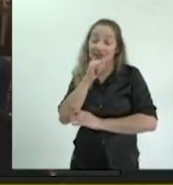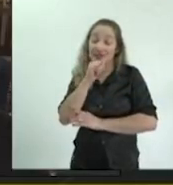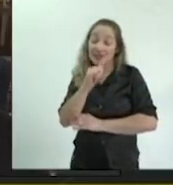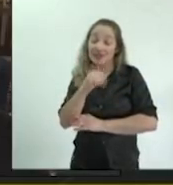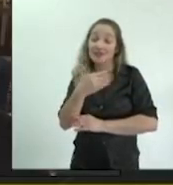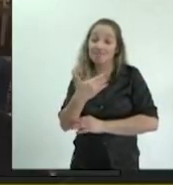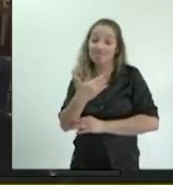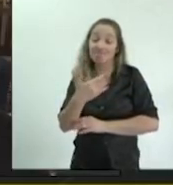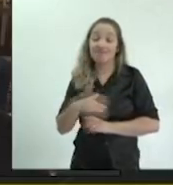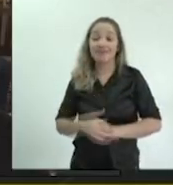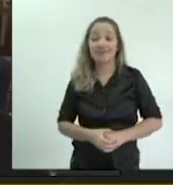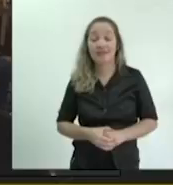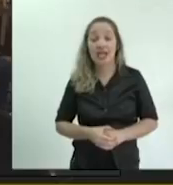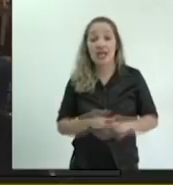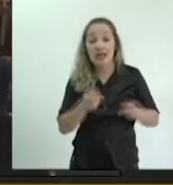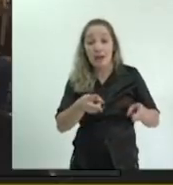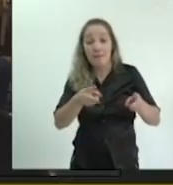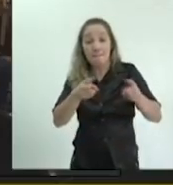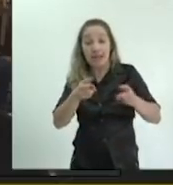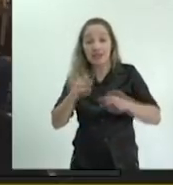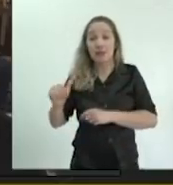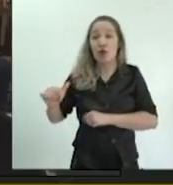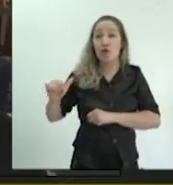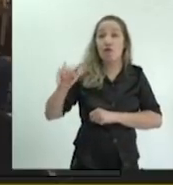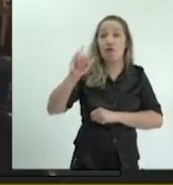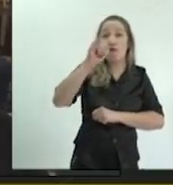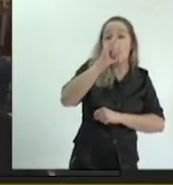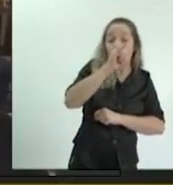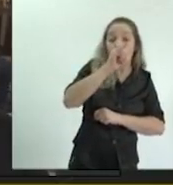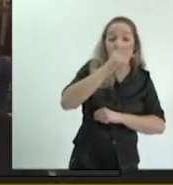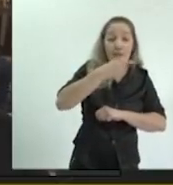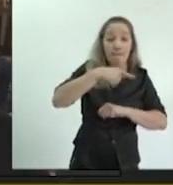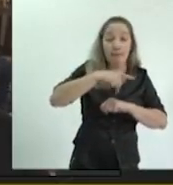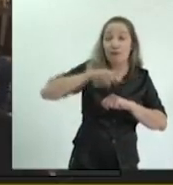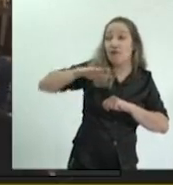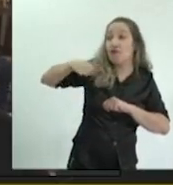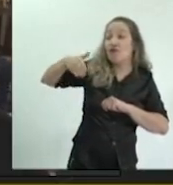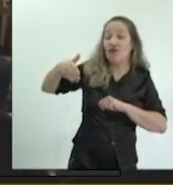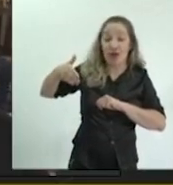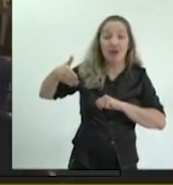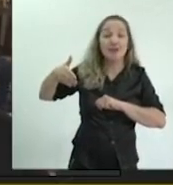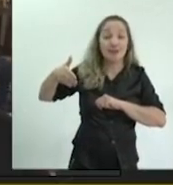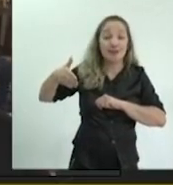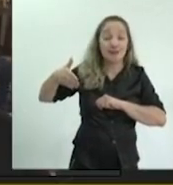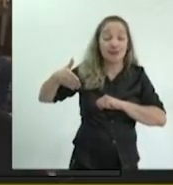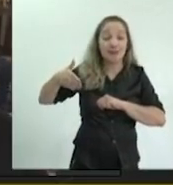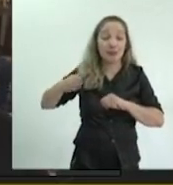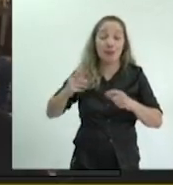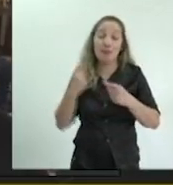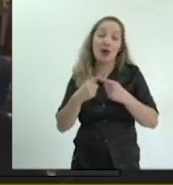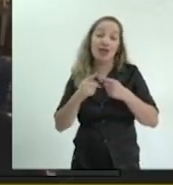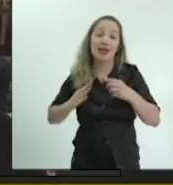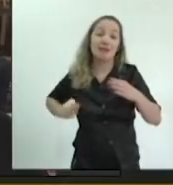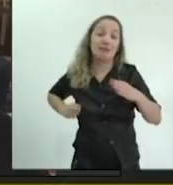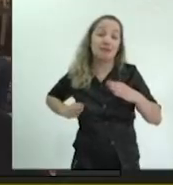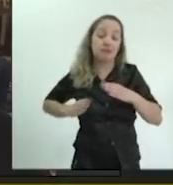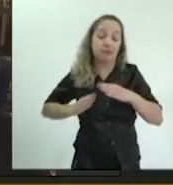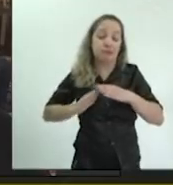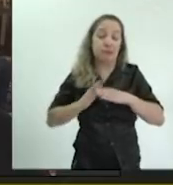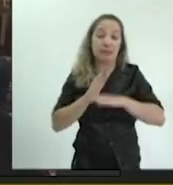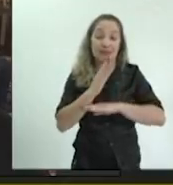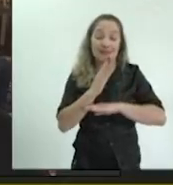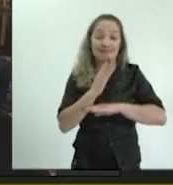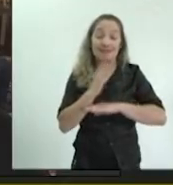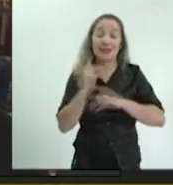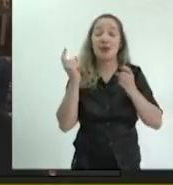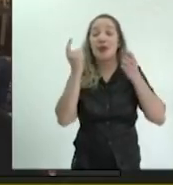voos internacionais foi muito mais agressiva do que nos voos domésticos, porque você tem que cruzar a fronteira. E aí você tem essa preocupação, será que eu vou conseguir